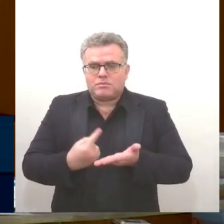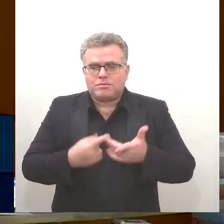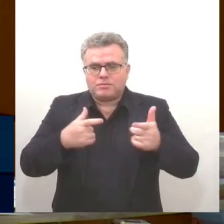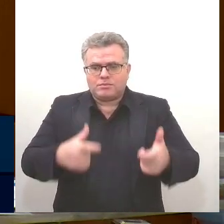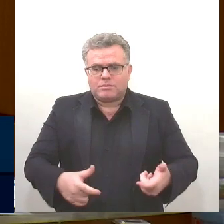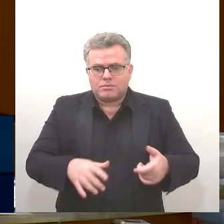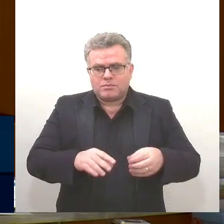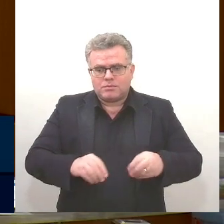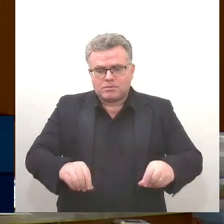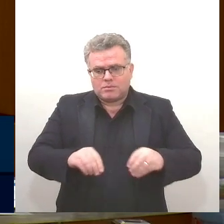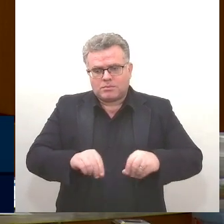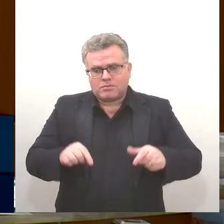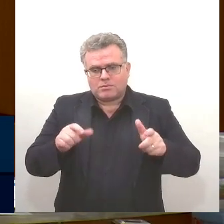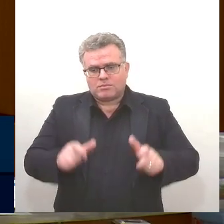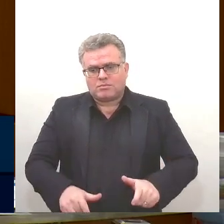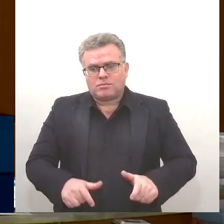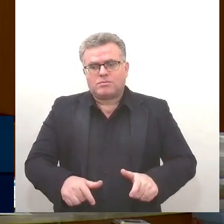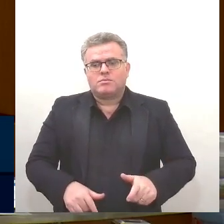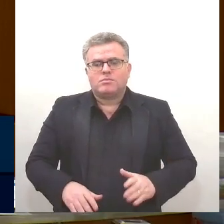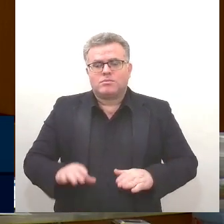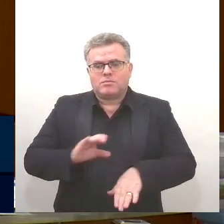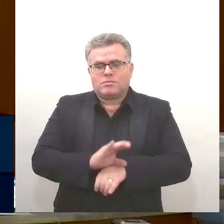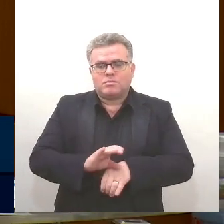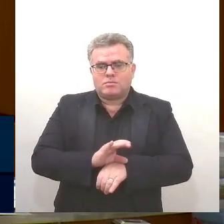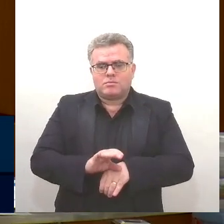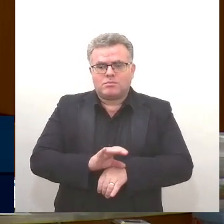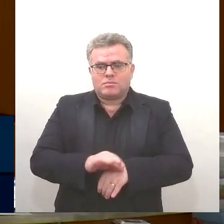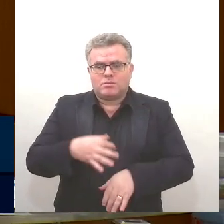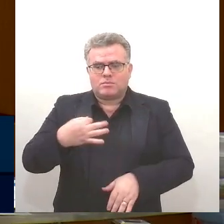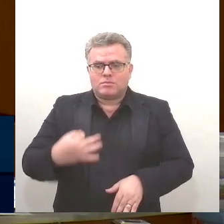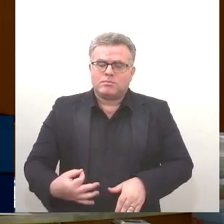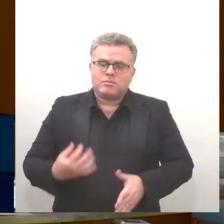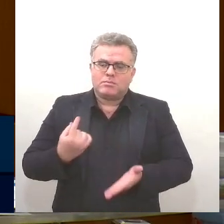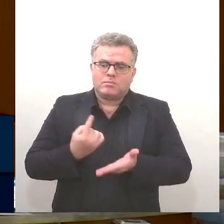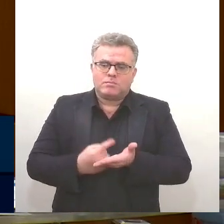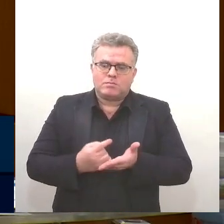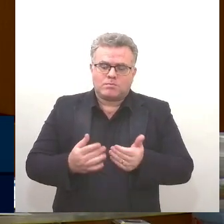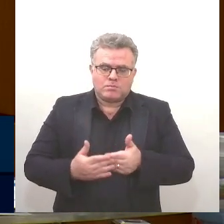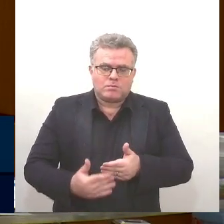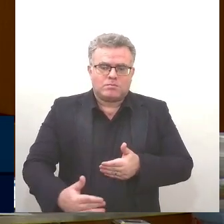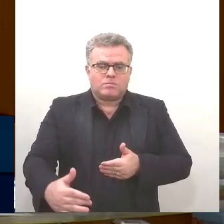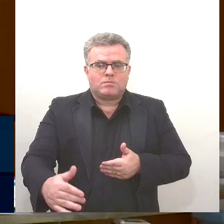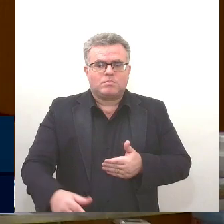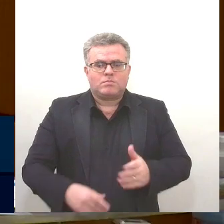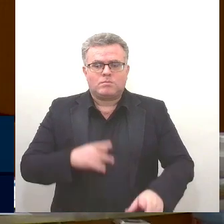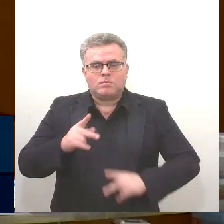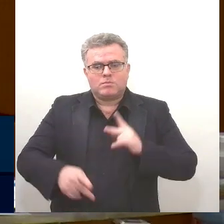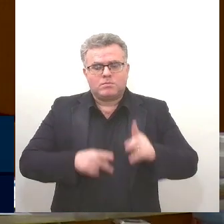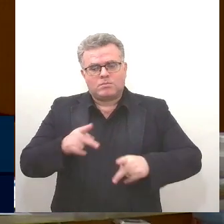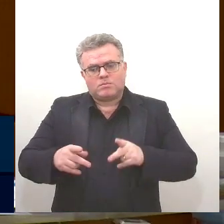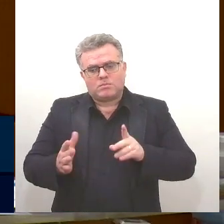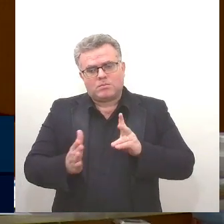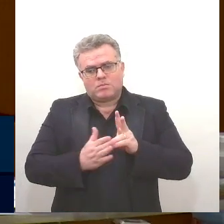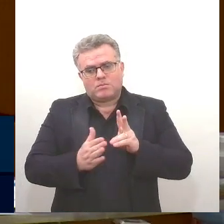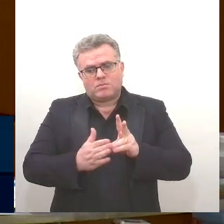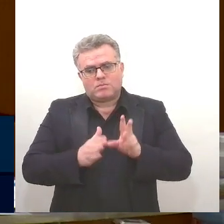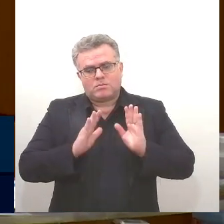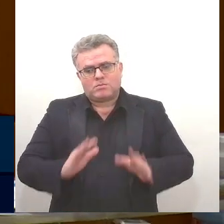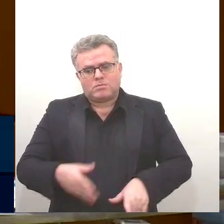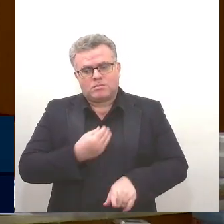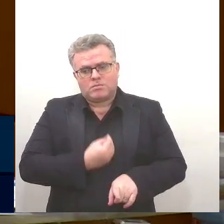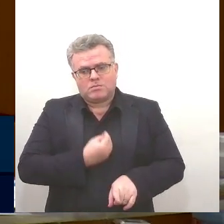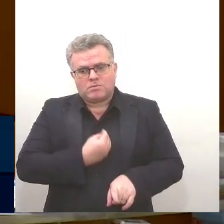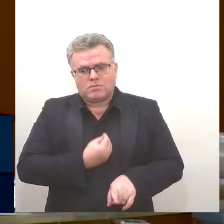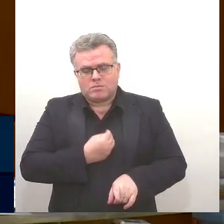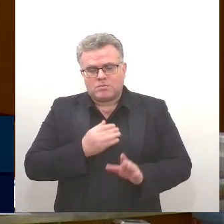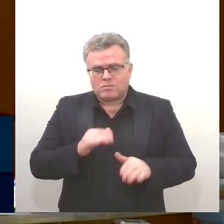a constituição foi promulgada e que os povos indígenas estavam nessa nessa terra vai de encontro a uma